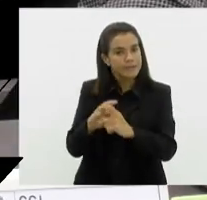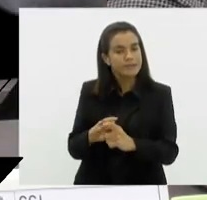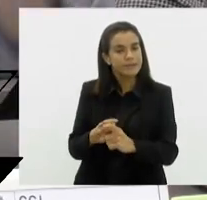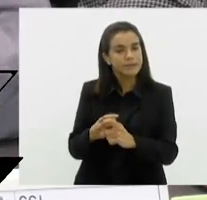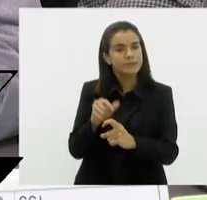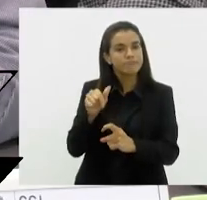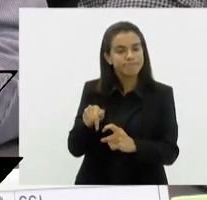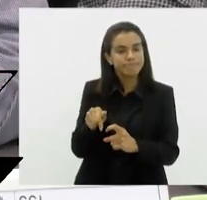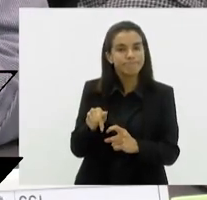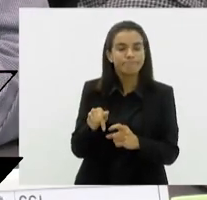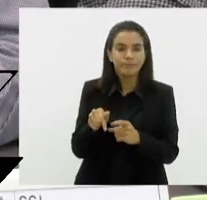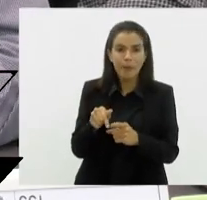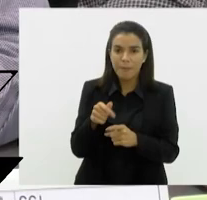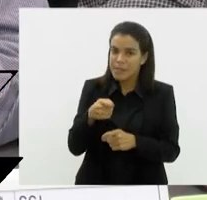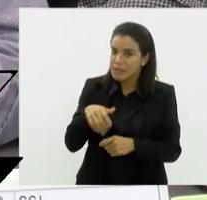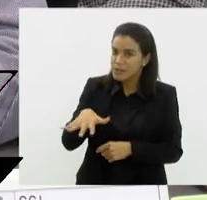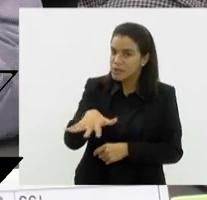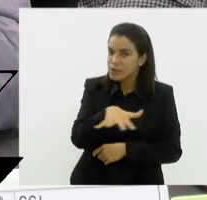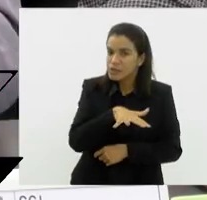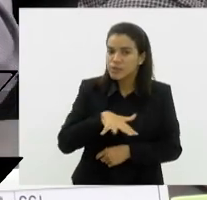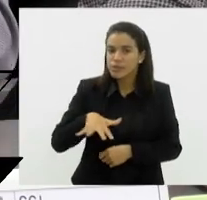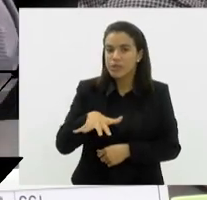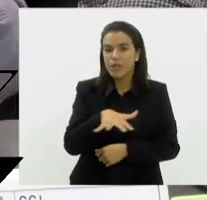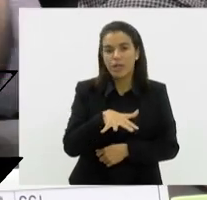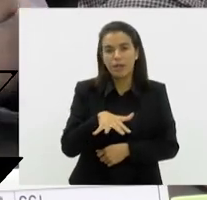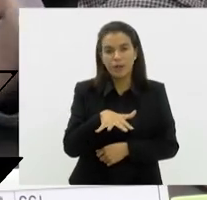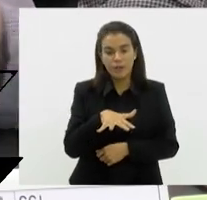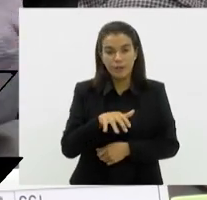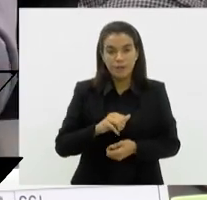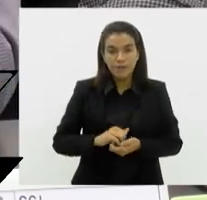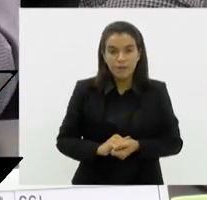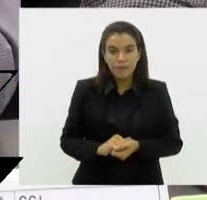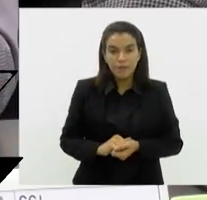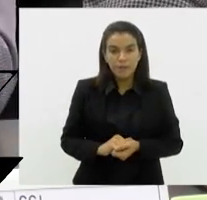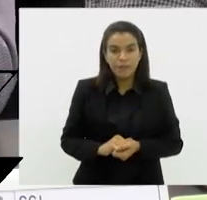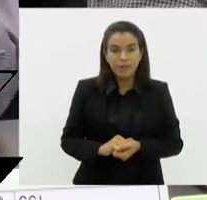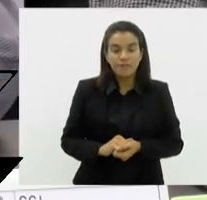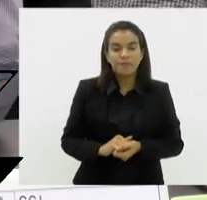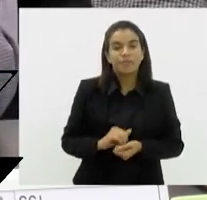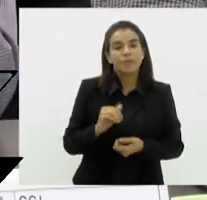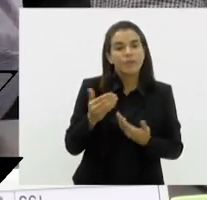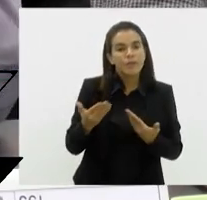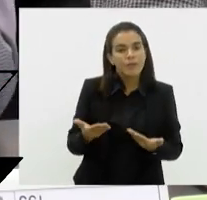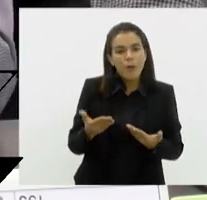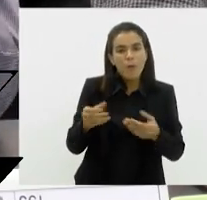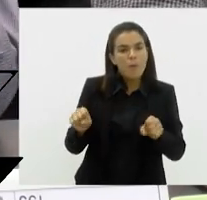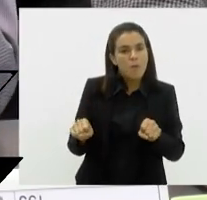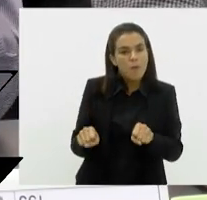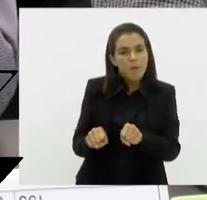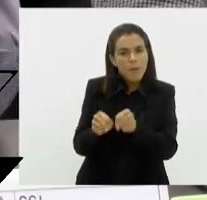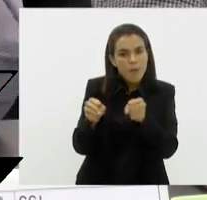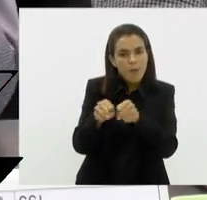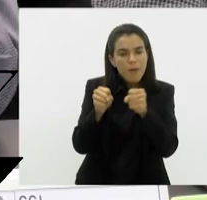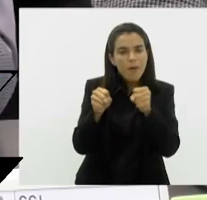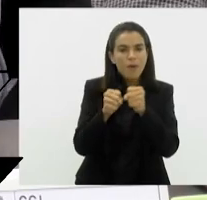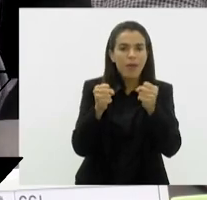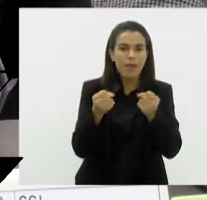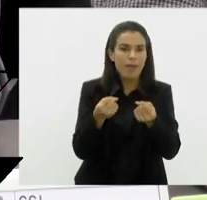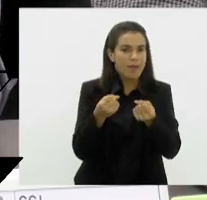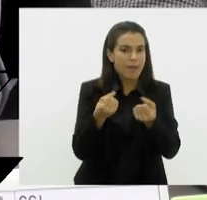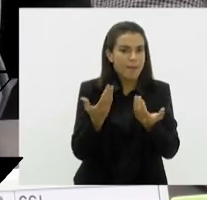ser geral, porque isso tem que ver com a desumanidade, né, com a quebra de qualquer